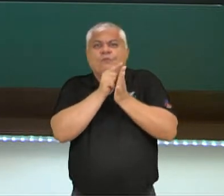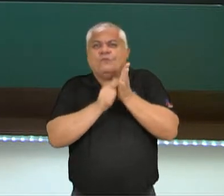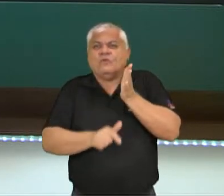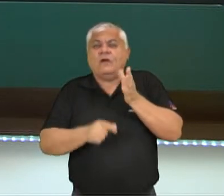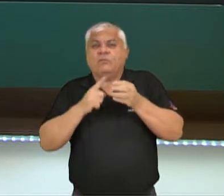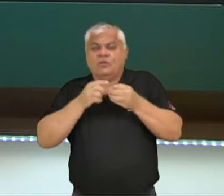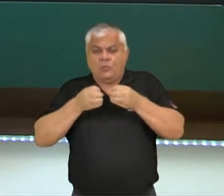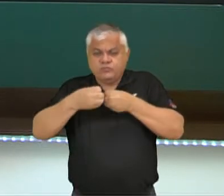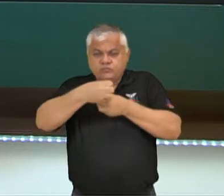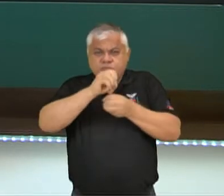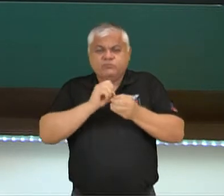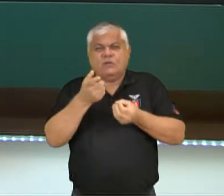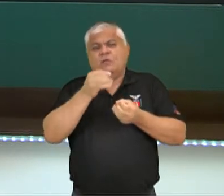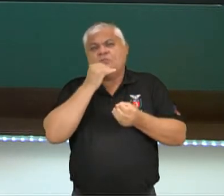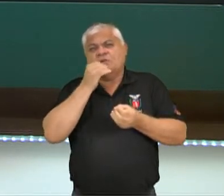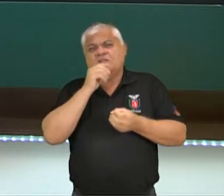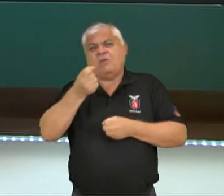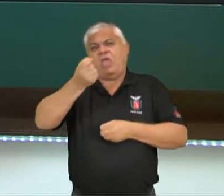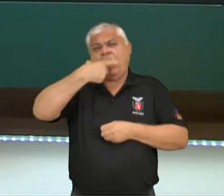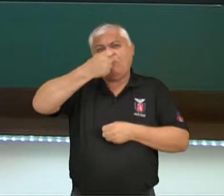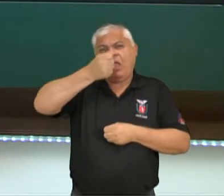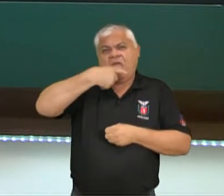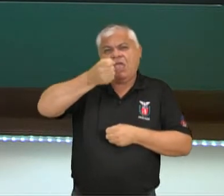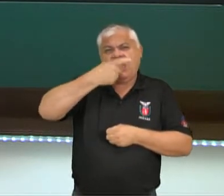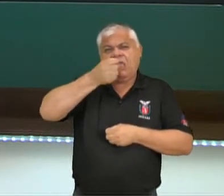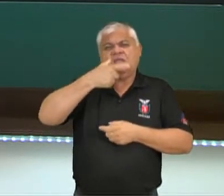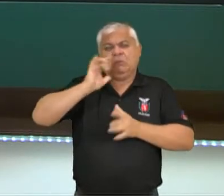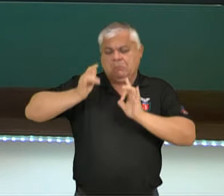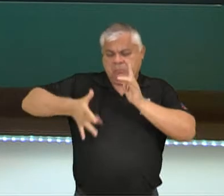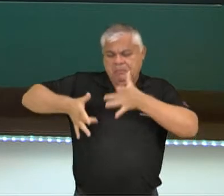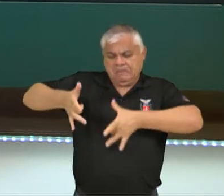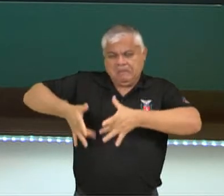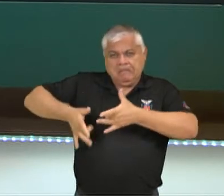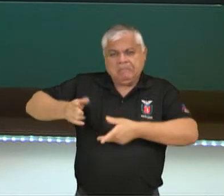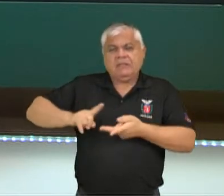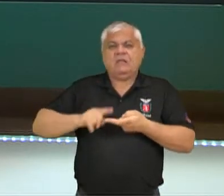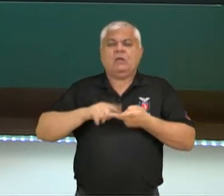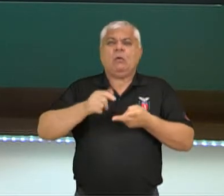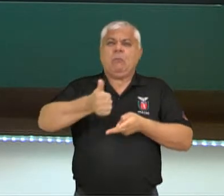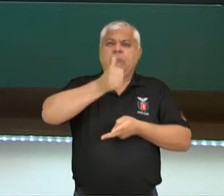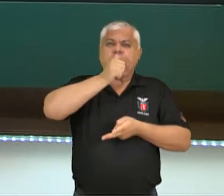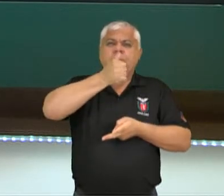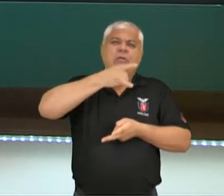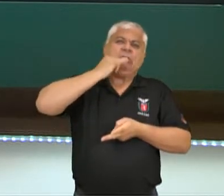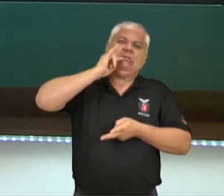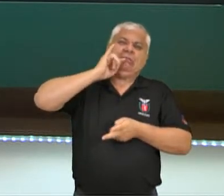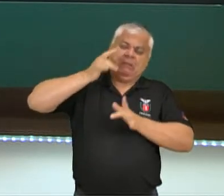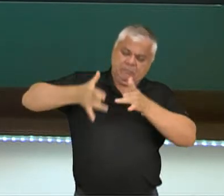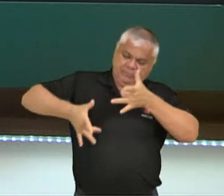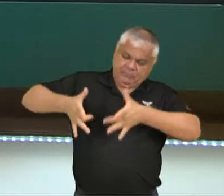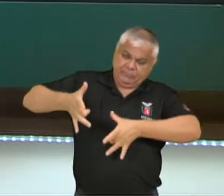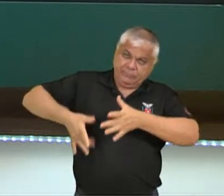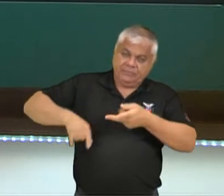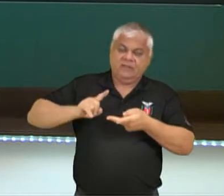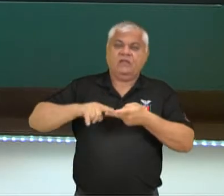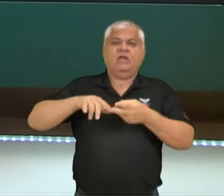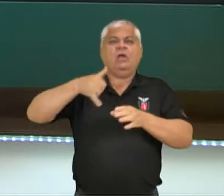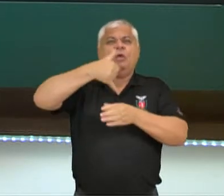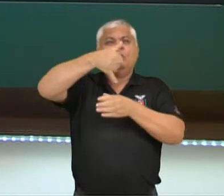tem um excesso de drogas utilizadas nos medicamentos mesmo, ou álcool, ou excesso de gordura, tudo está